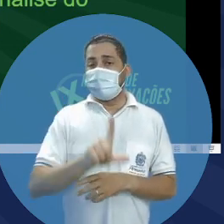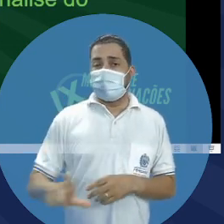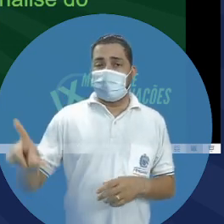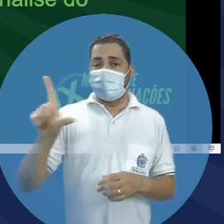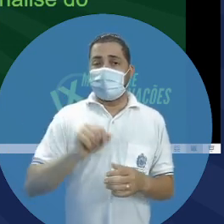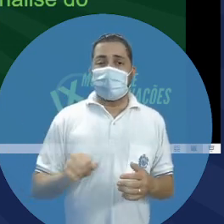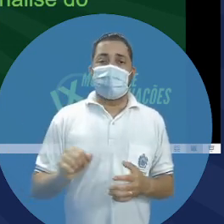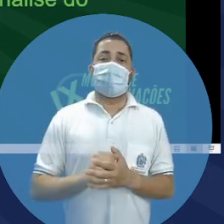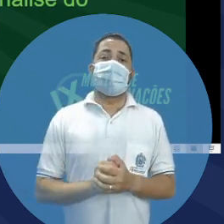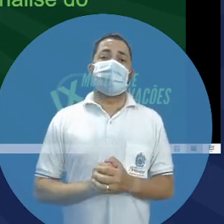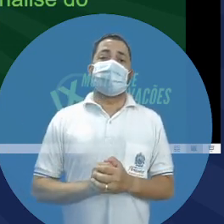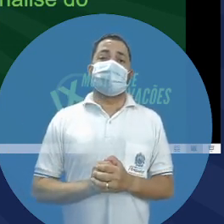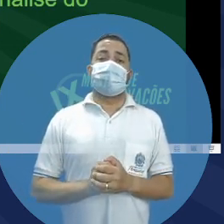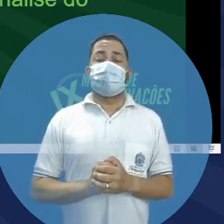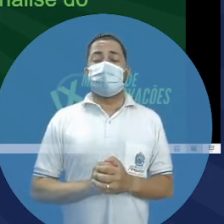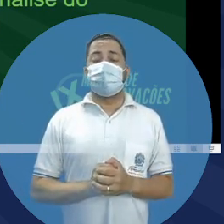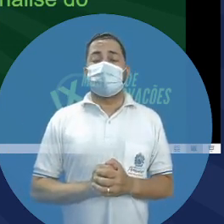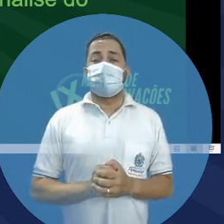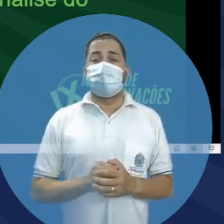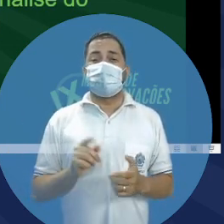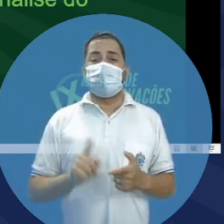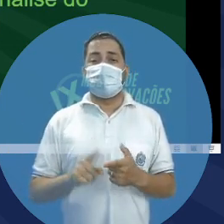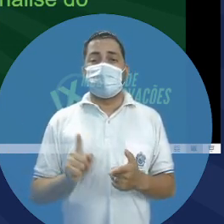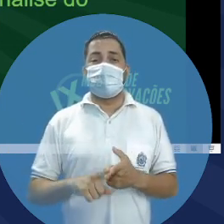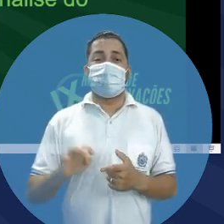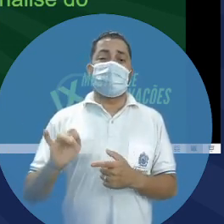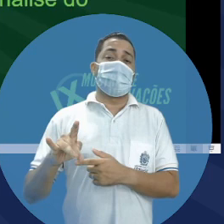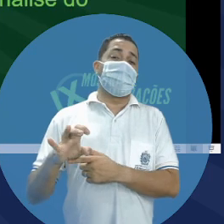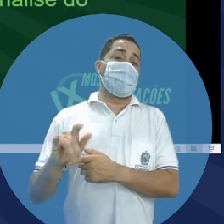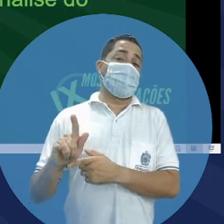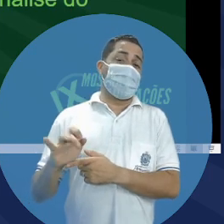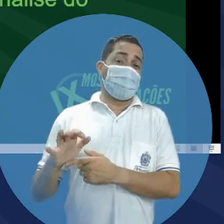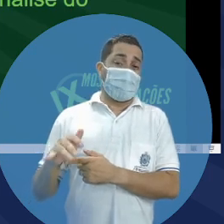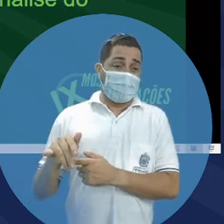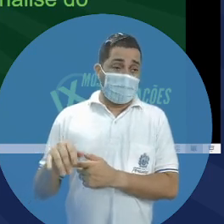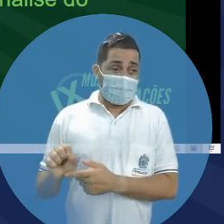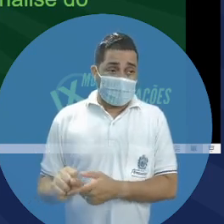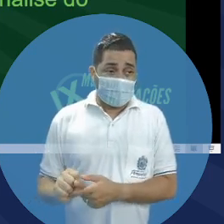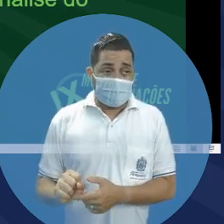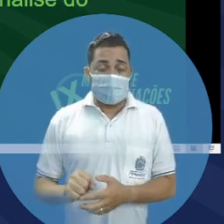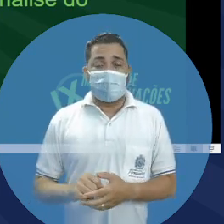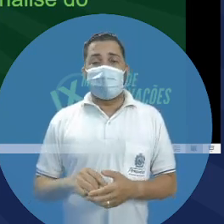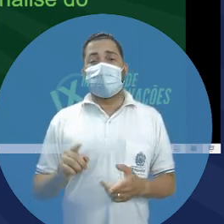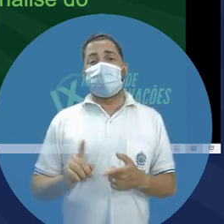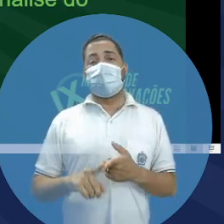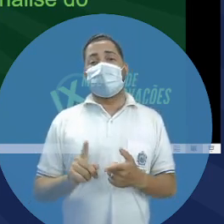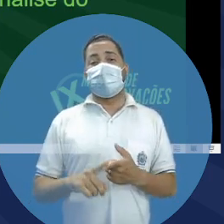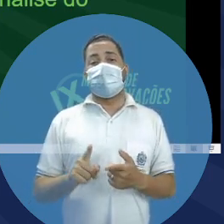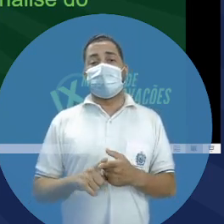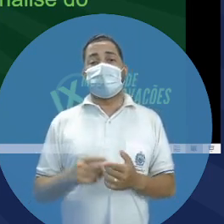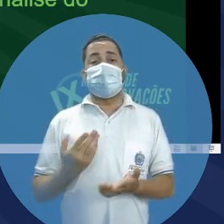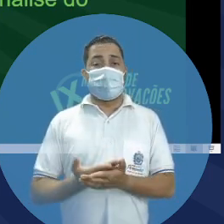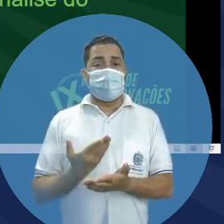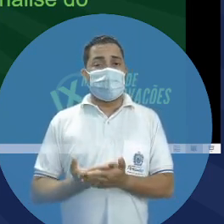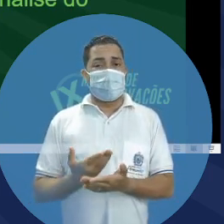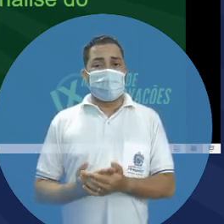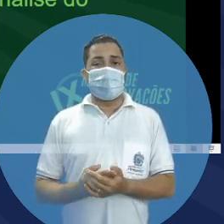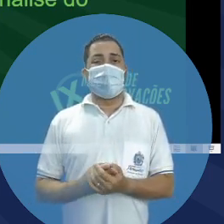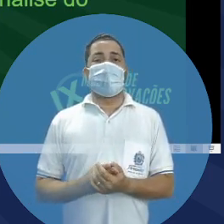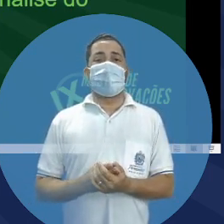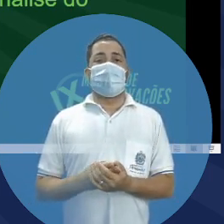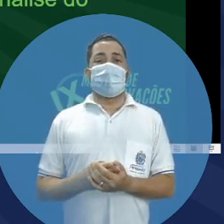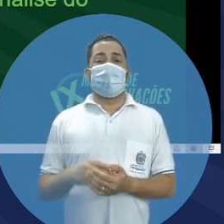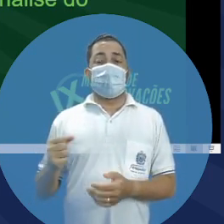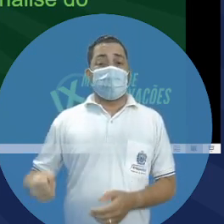e filmográficas, né? Arte digital em Canvas, então os estudantes e os bolsistas, eles